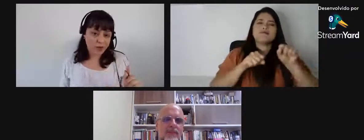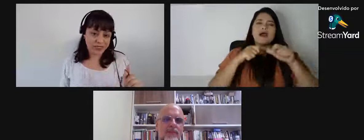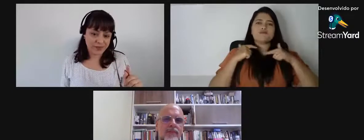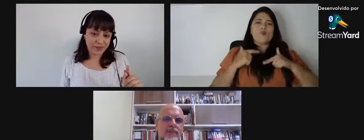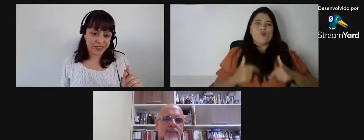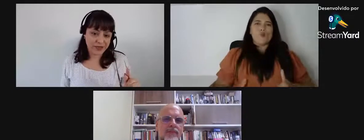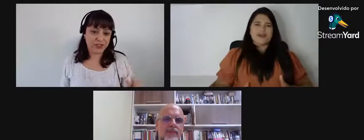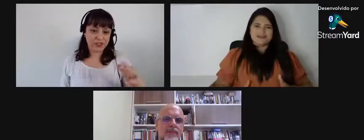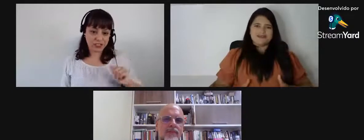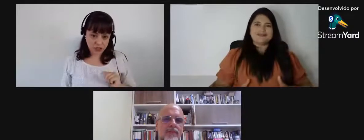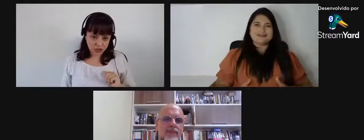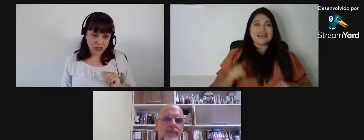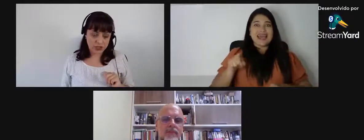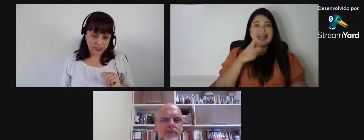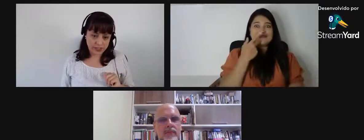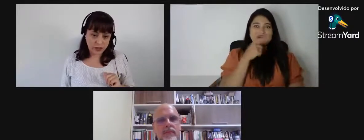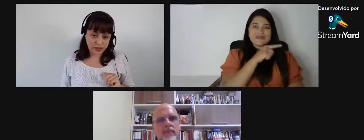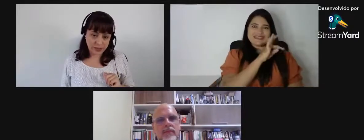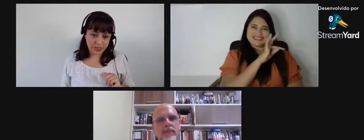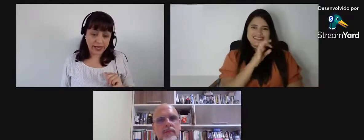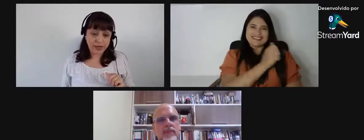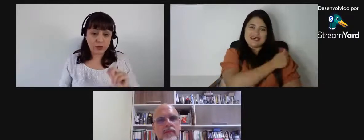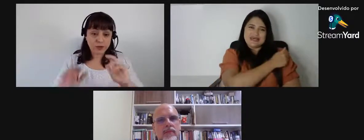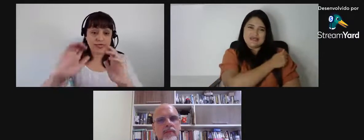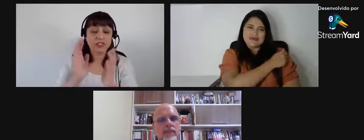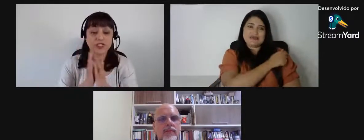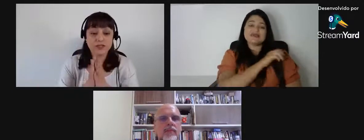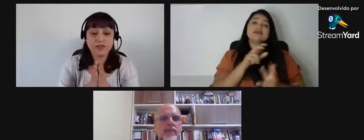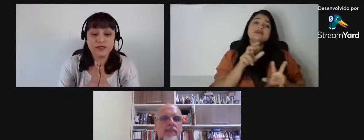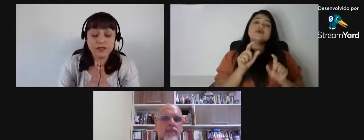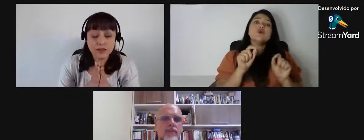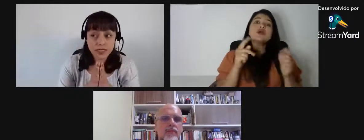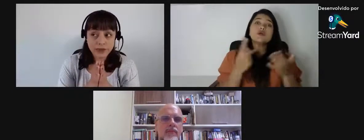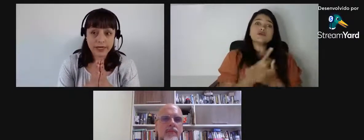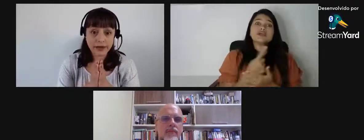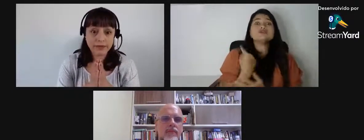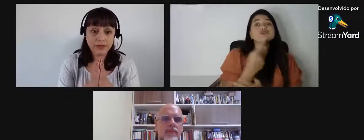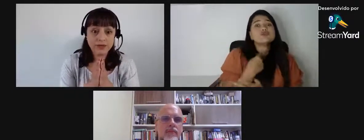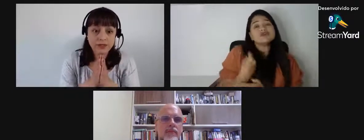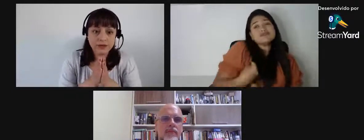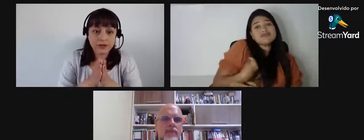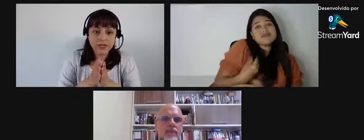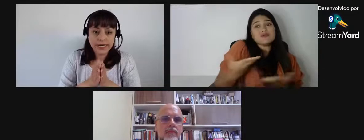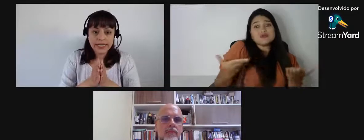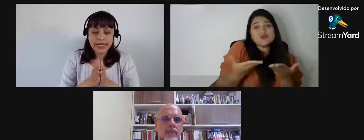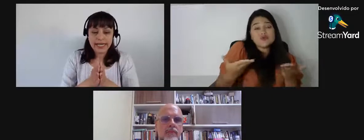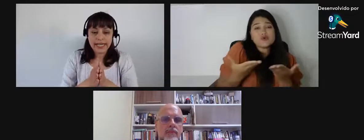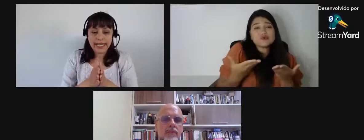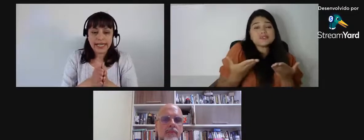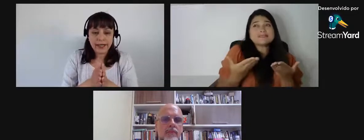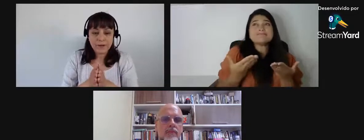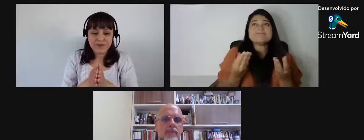um pouco essa formação que diz que a gente não tem a responsabilidade, porque a gente vive num limiar muito...